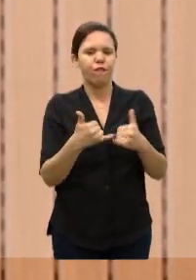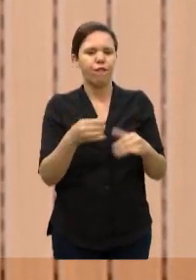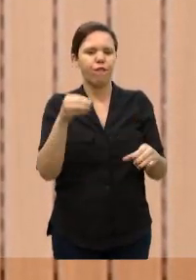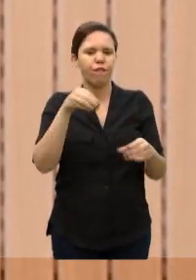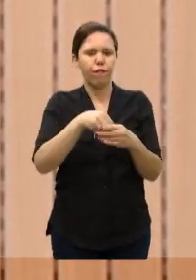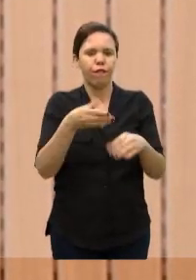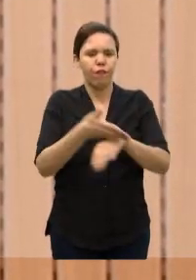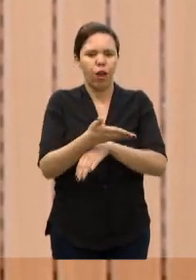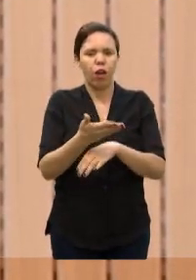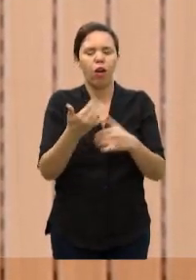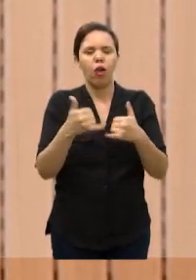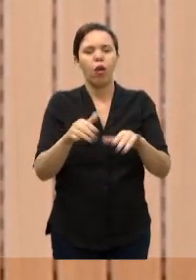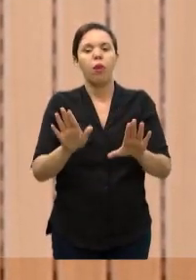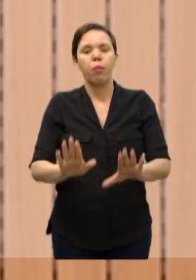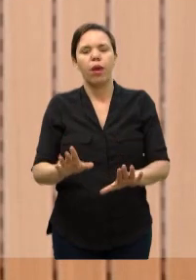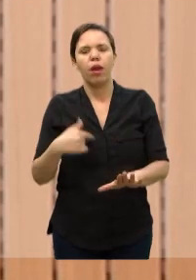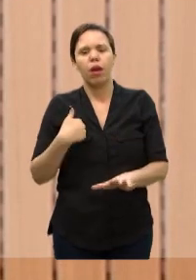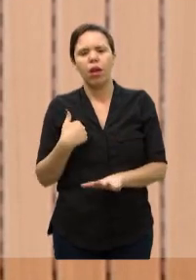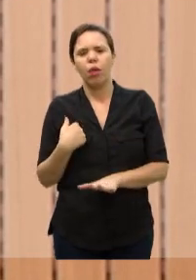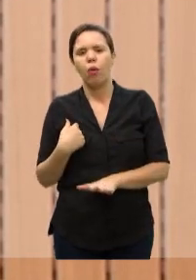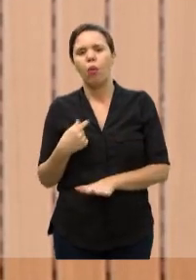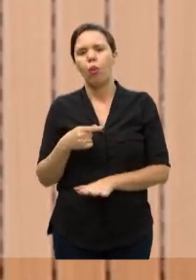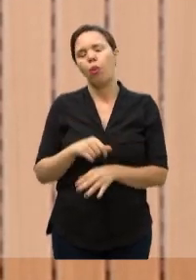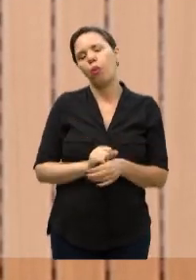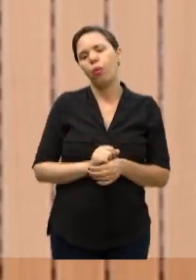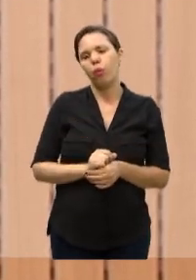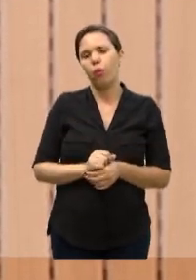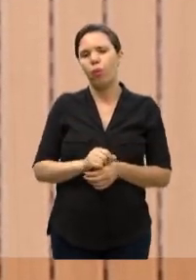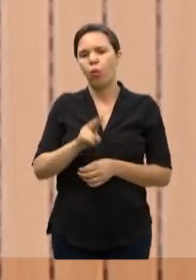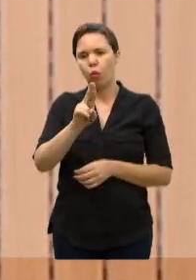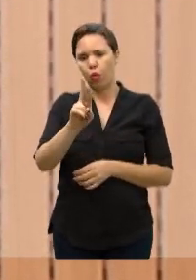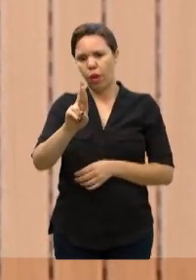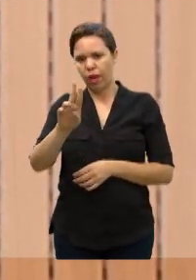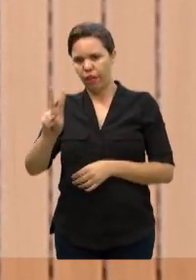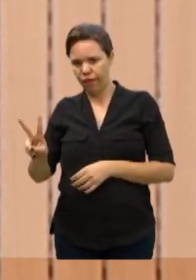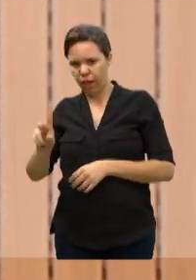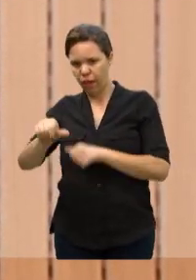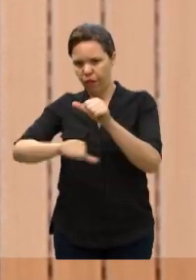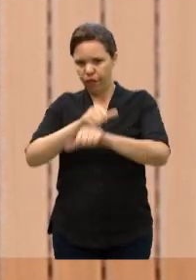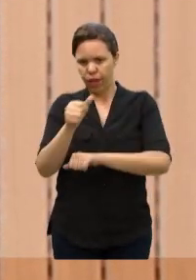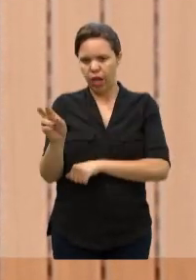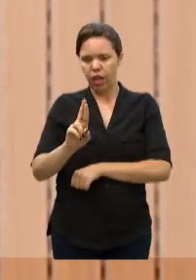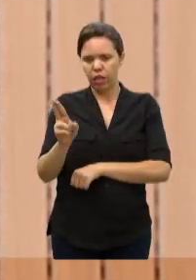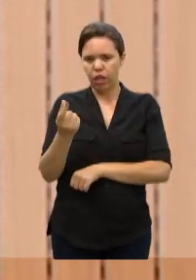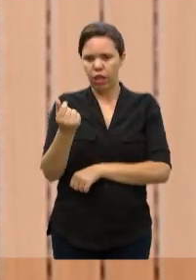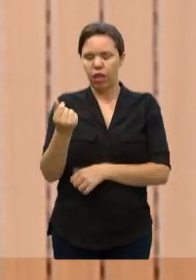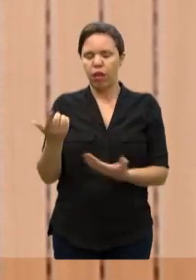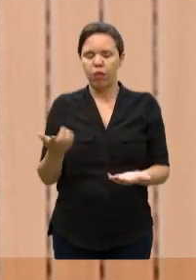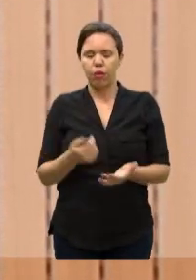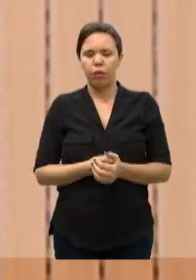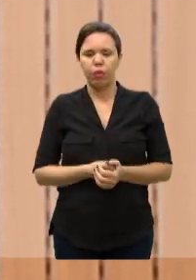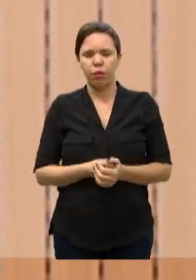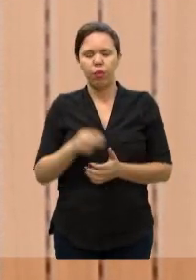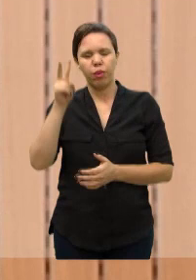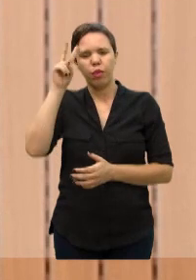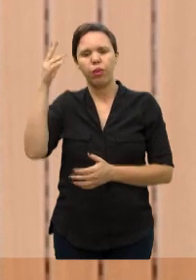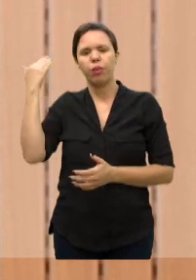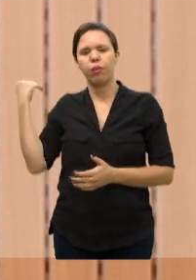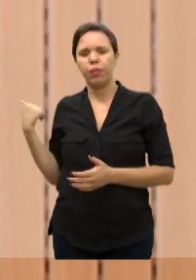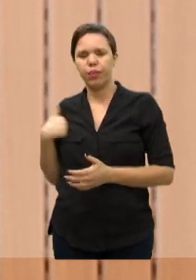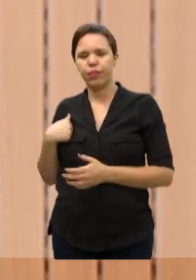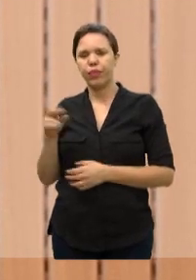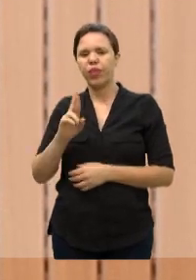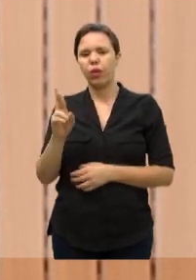ônibus em Campinas, mas era em URV e foi transformada em real. Eu me lembro que o